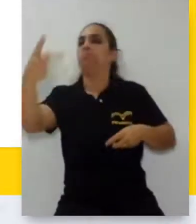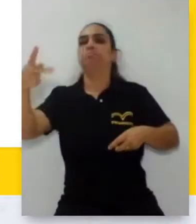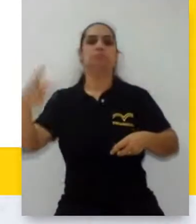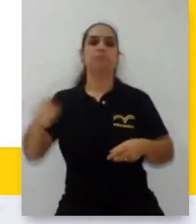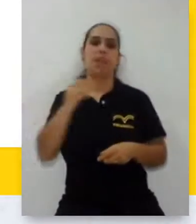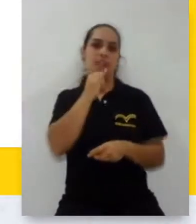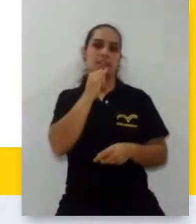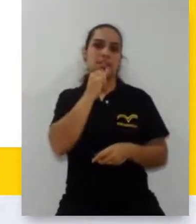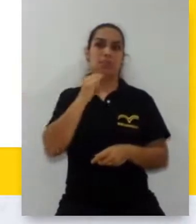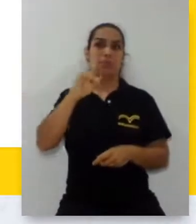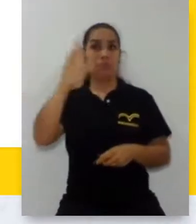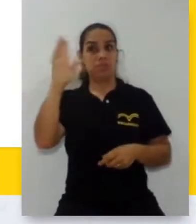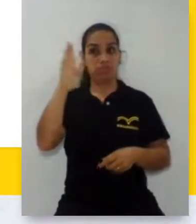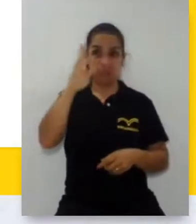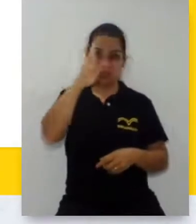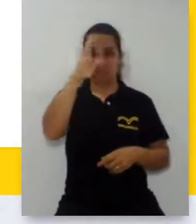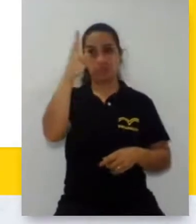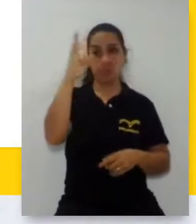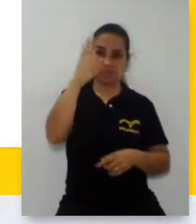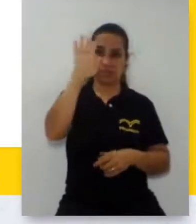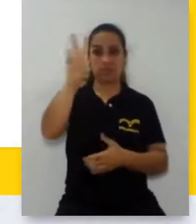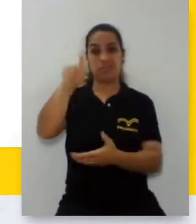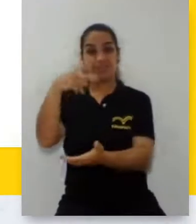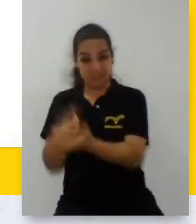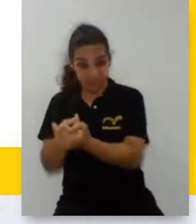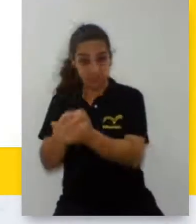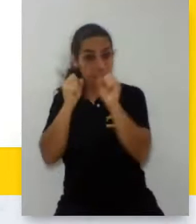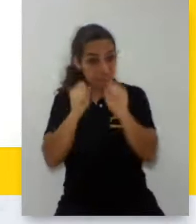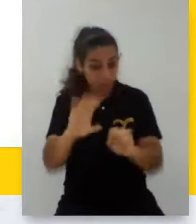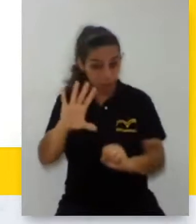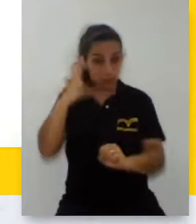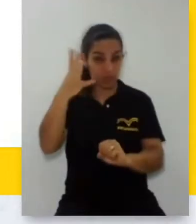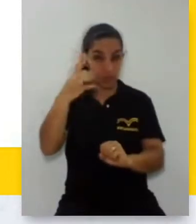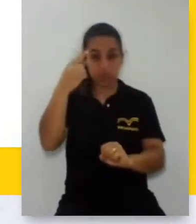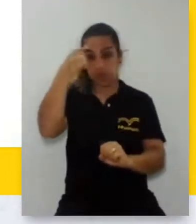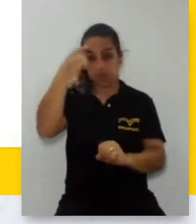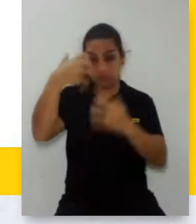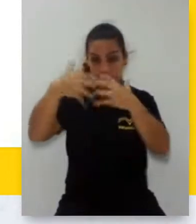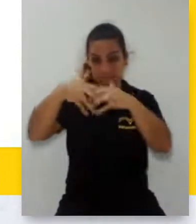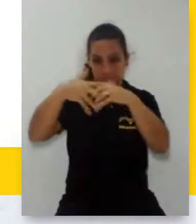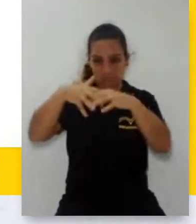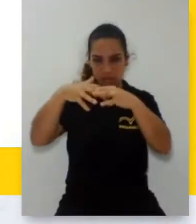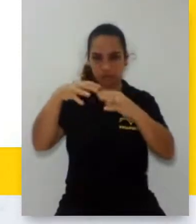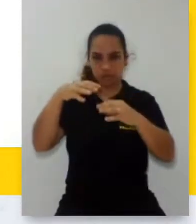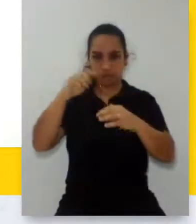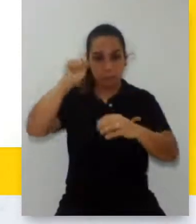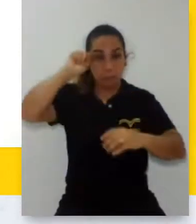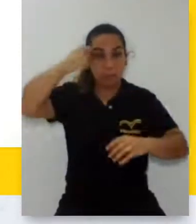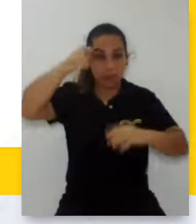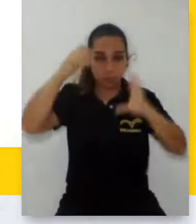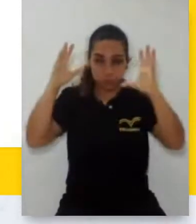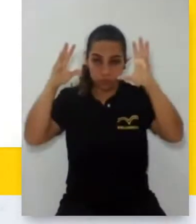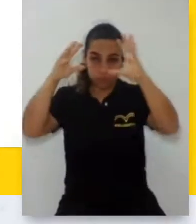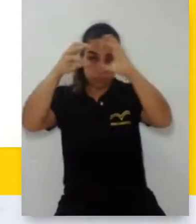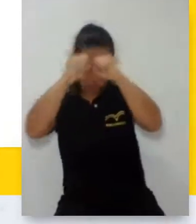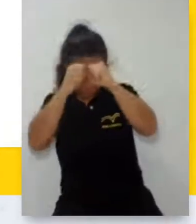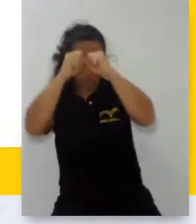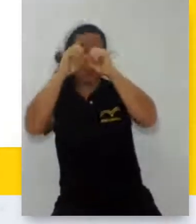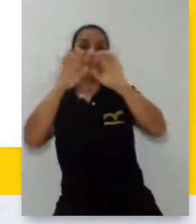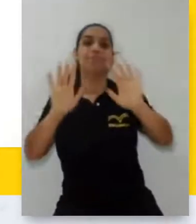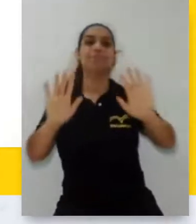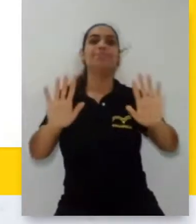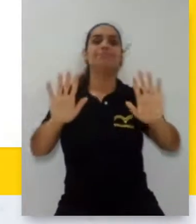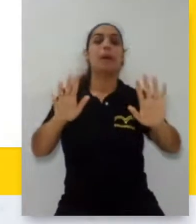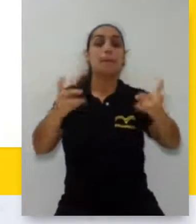mede a glicose antes do exercício, tá tudo bem, pode fazer exercício. Por quê? Vai fazer em jejum? Porque tem gente que pensa assim, eu